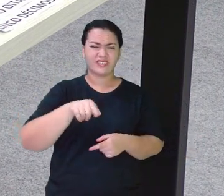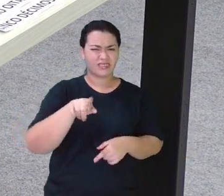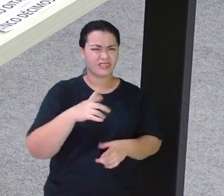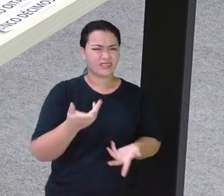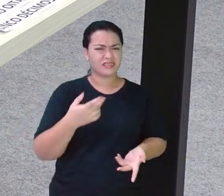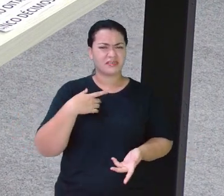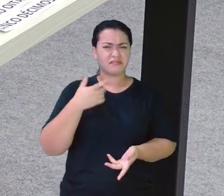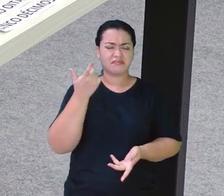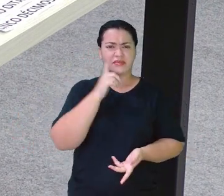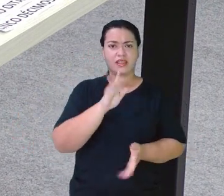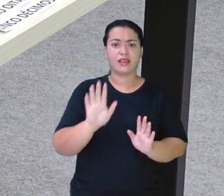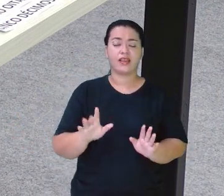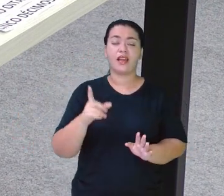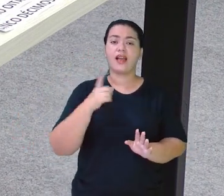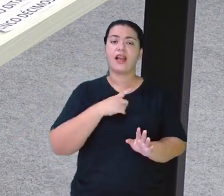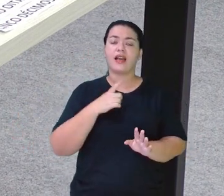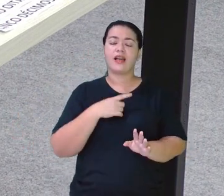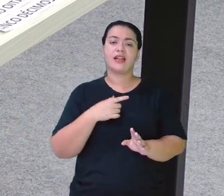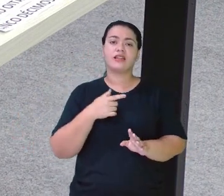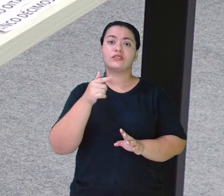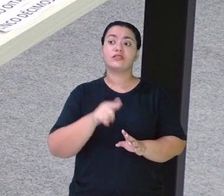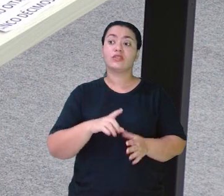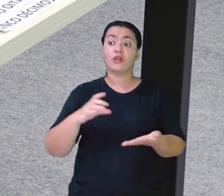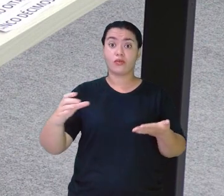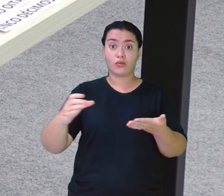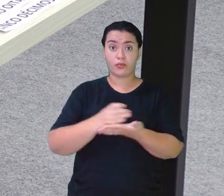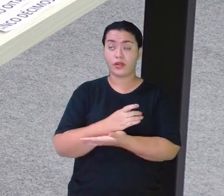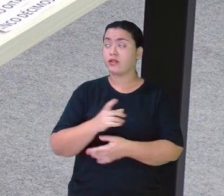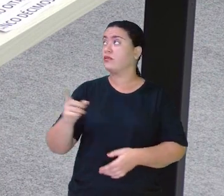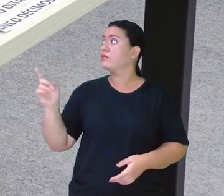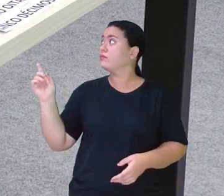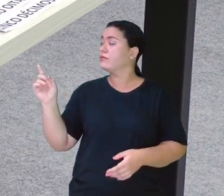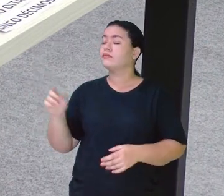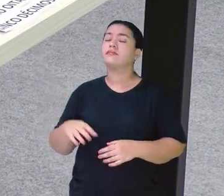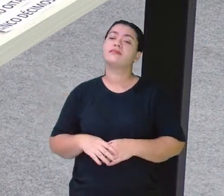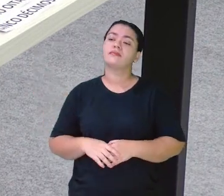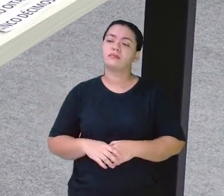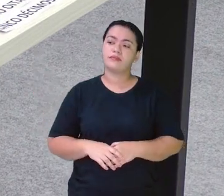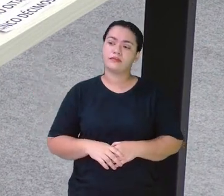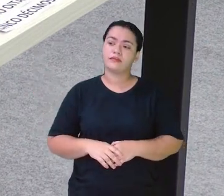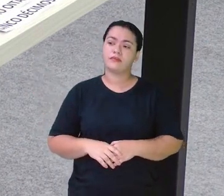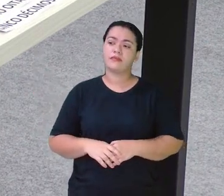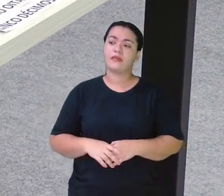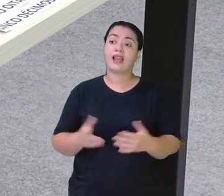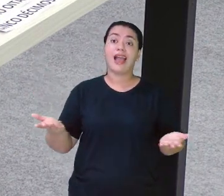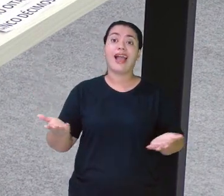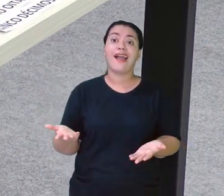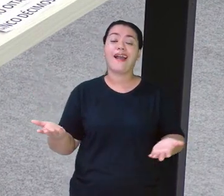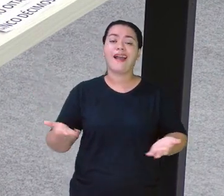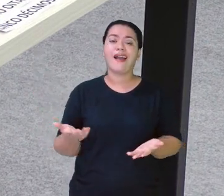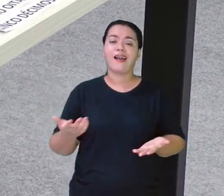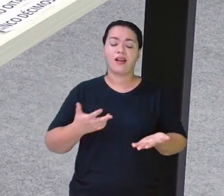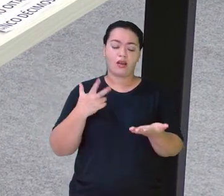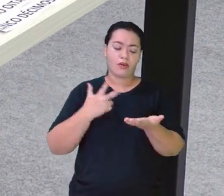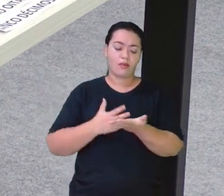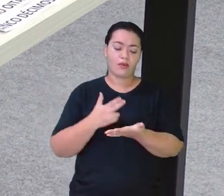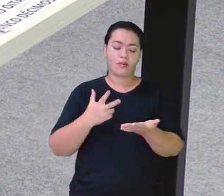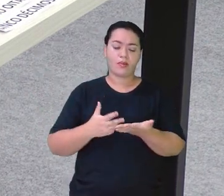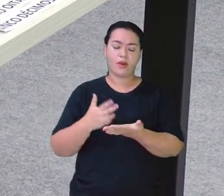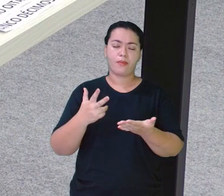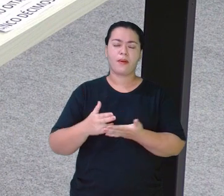acertar? Aqui está novamente inteiro, não é? E eu, olha só, eu vou partir o meu inteiro.